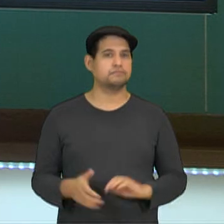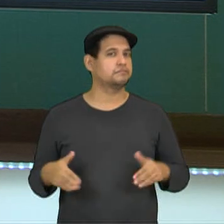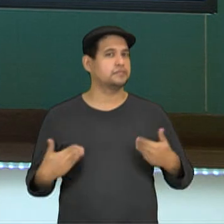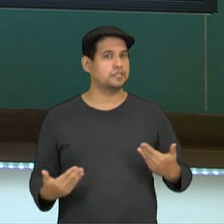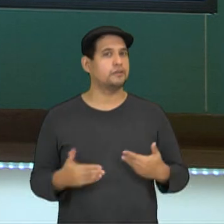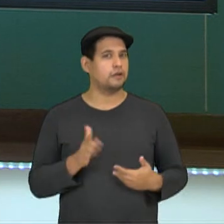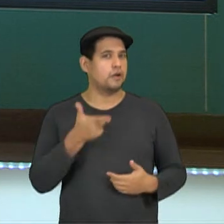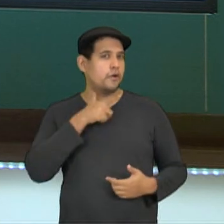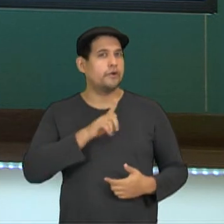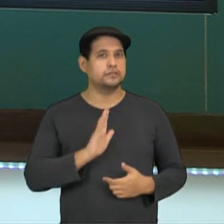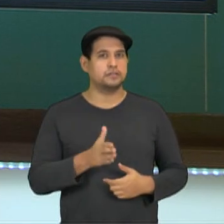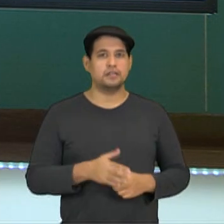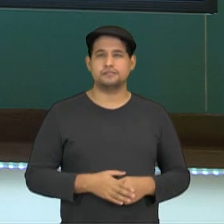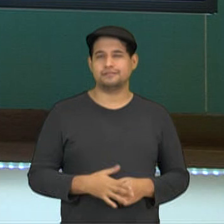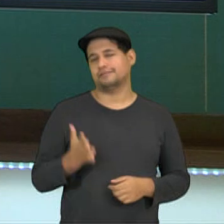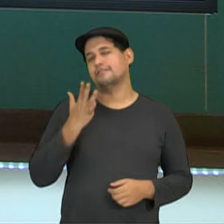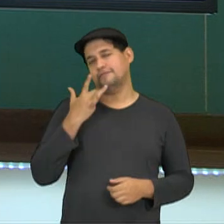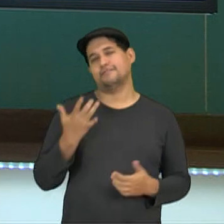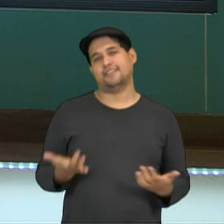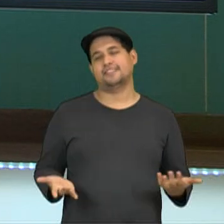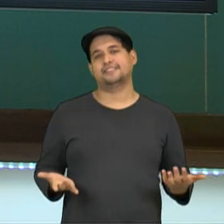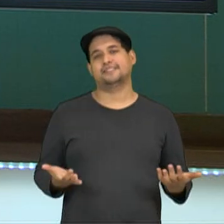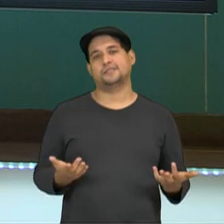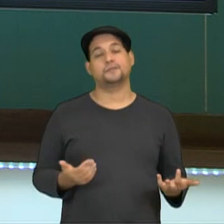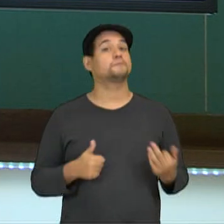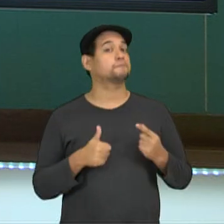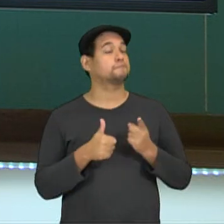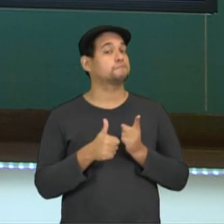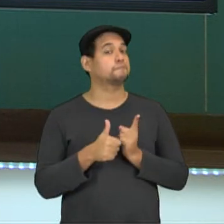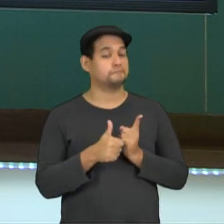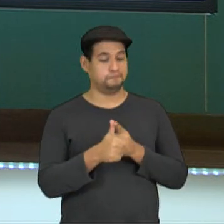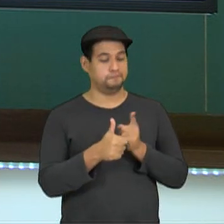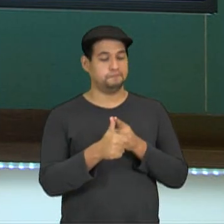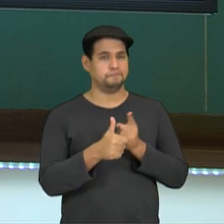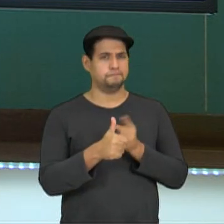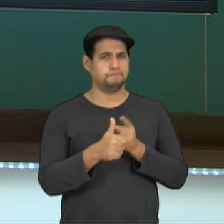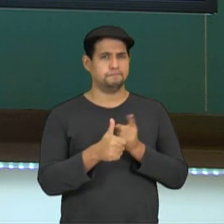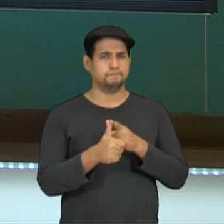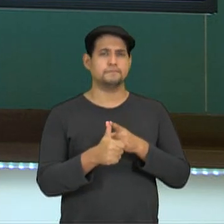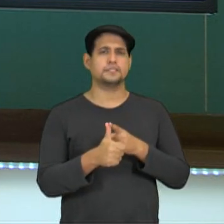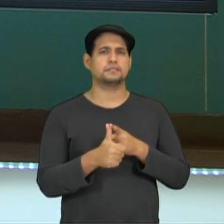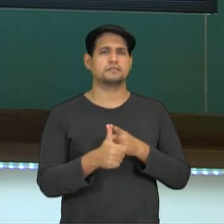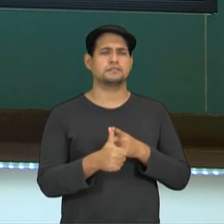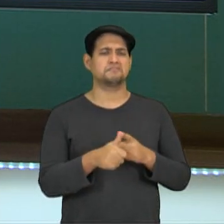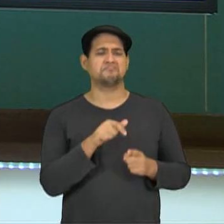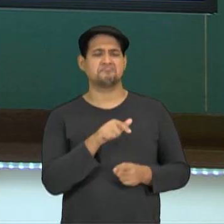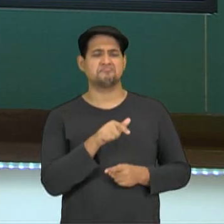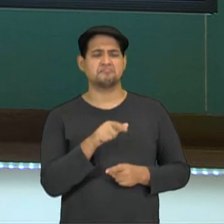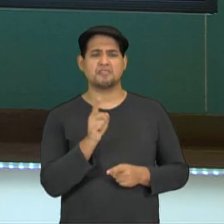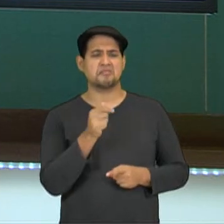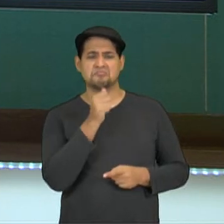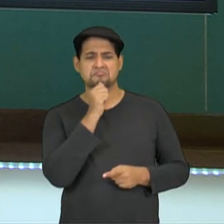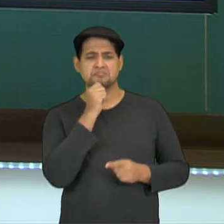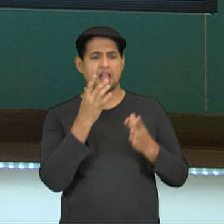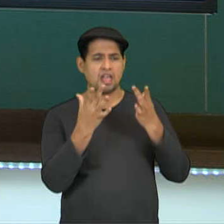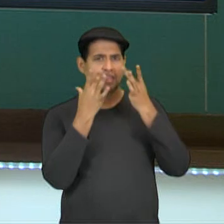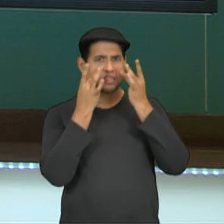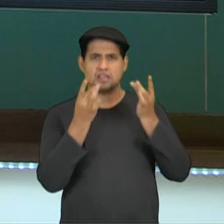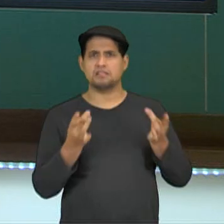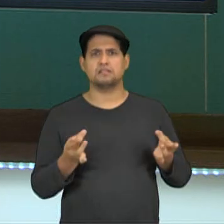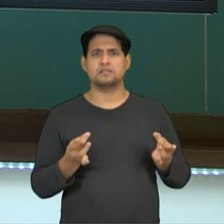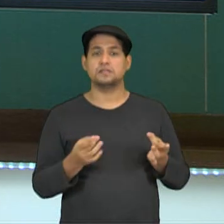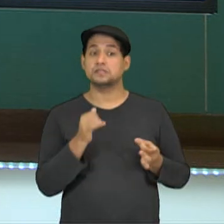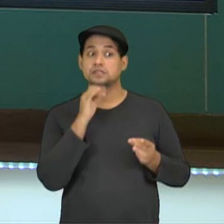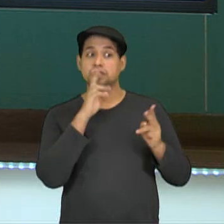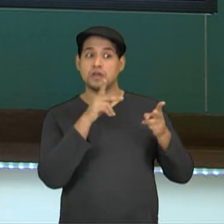E aí, conseguiu? Bem fácil. Primeiro ponto, né? Se você não se atentou a esse detalhe,